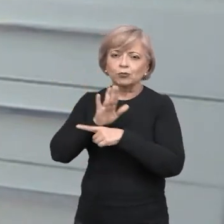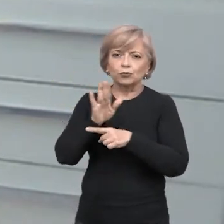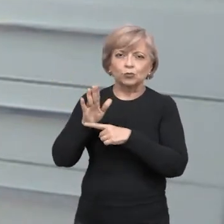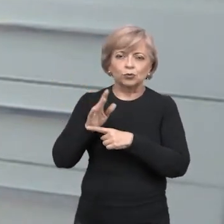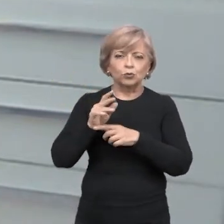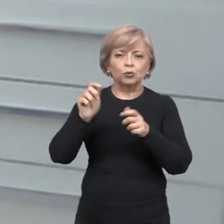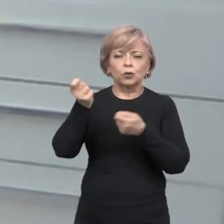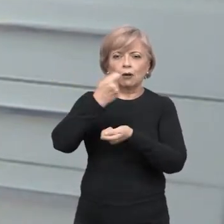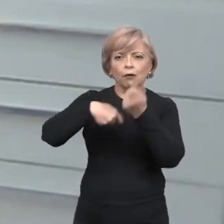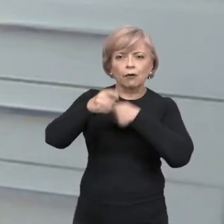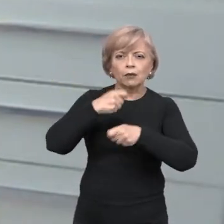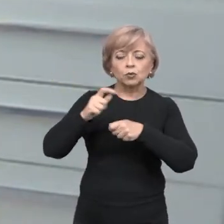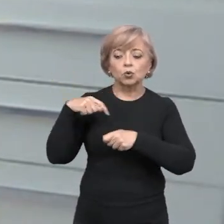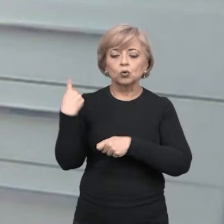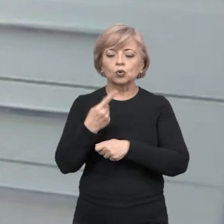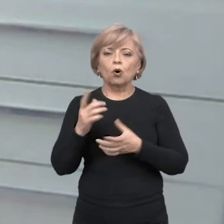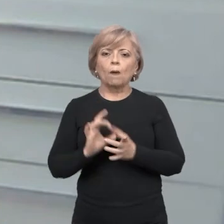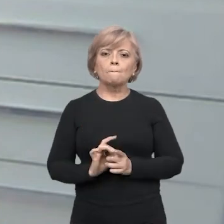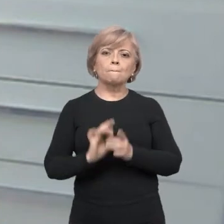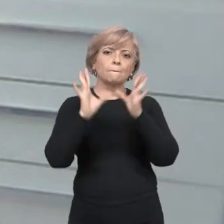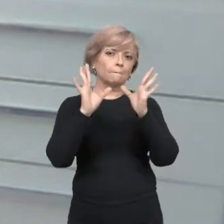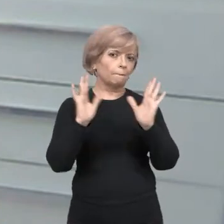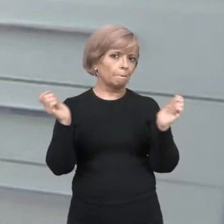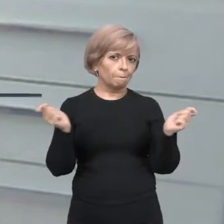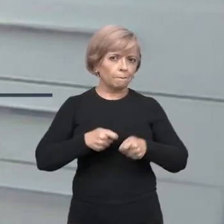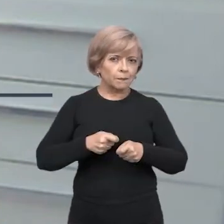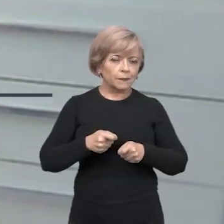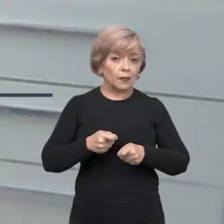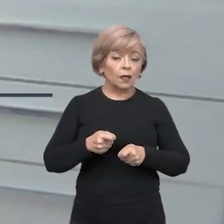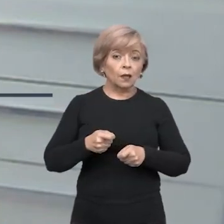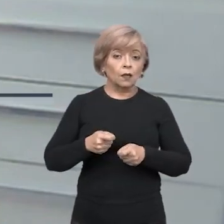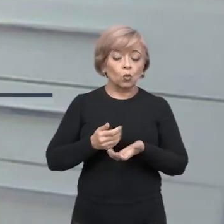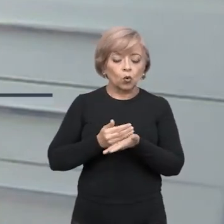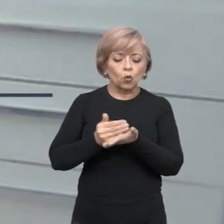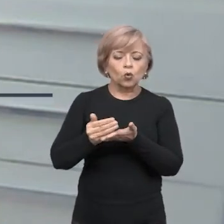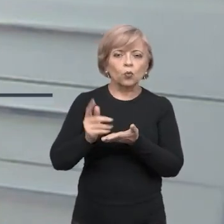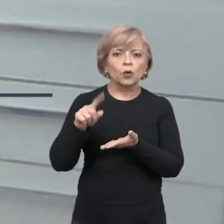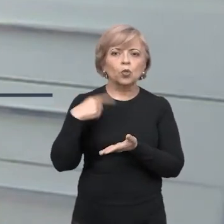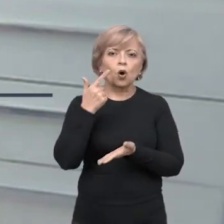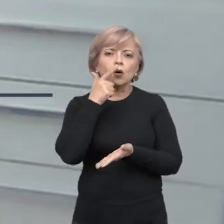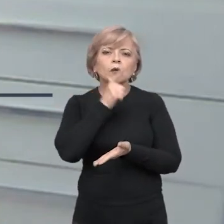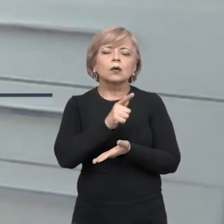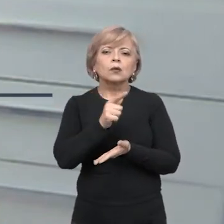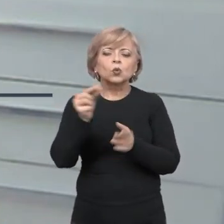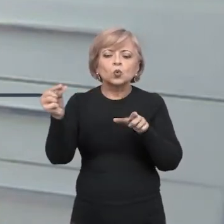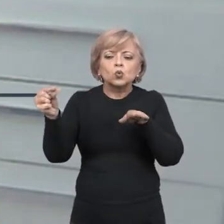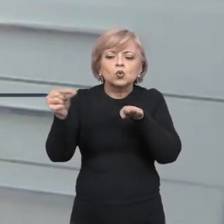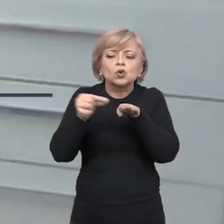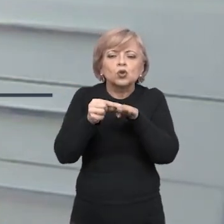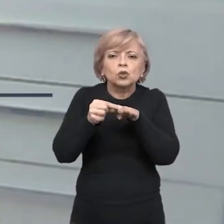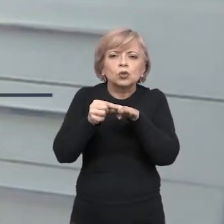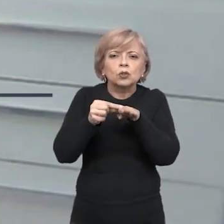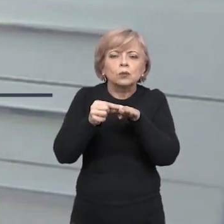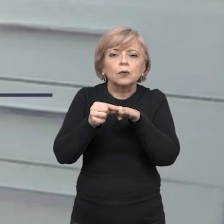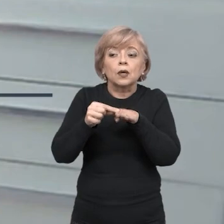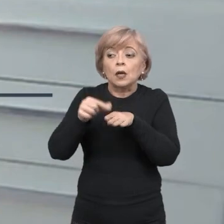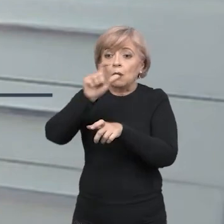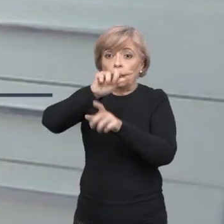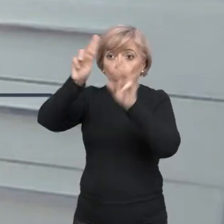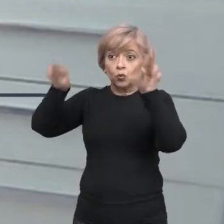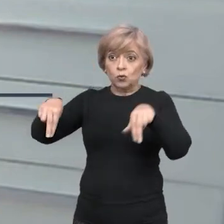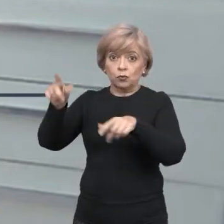ele se disponibilizaram prontamente em Inicialmente nós adquirimos é um chip para que os